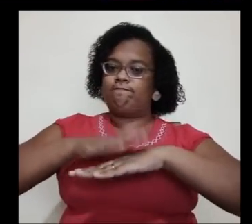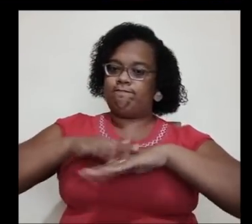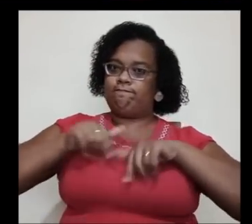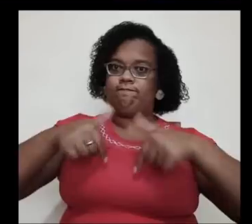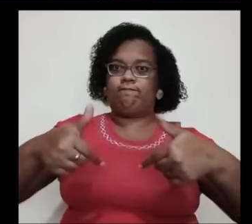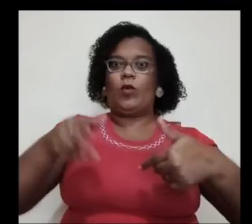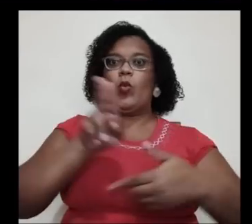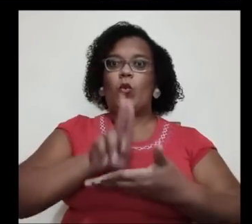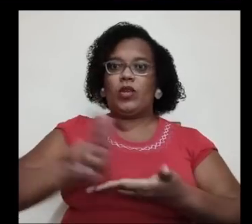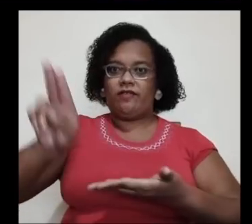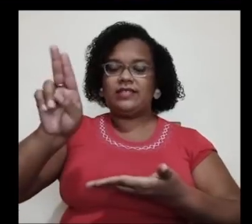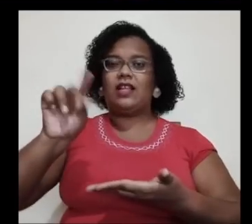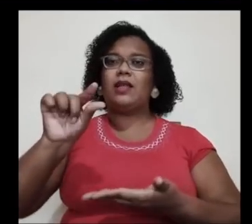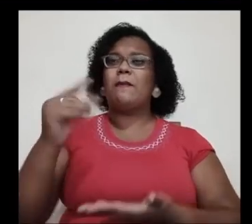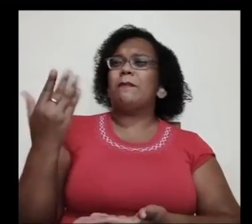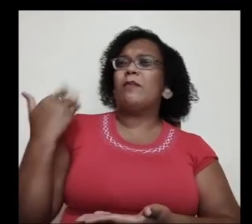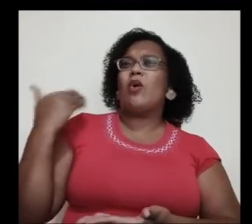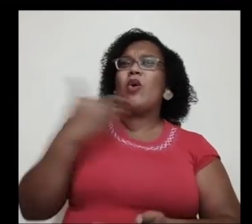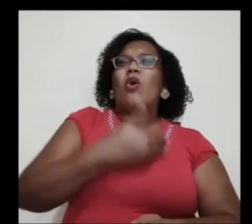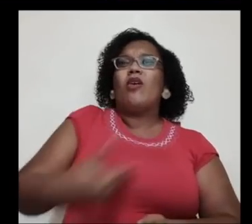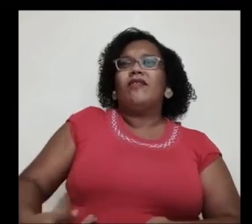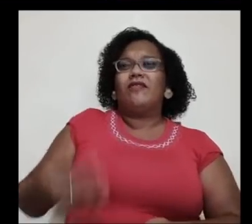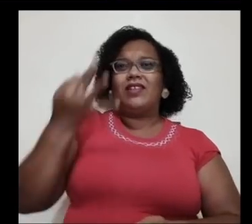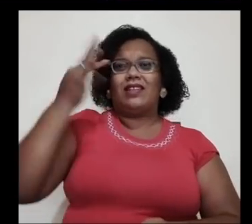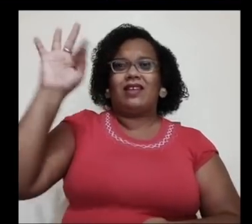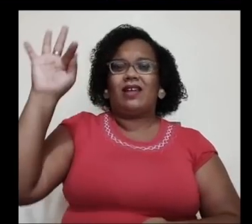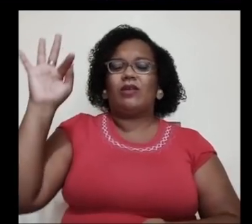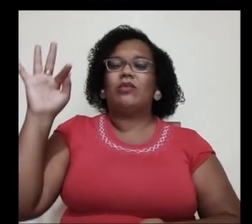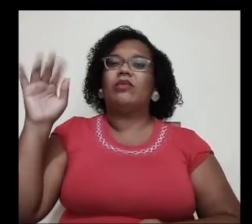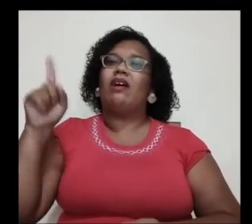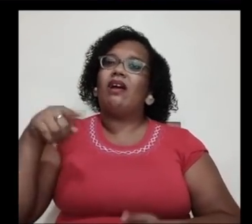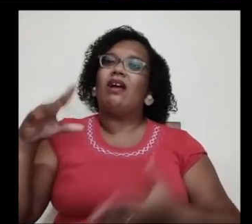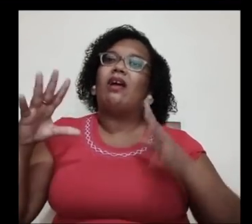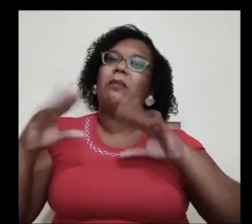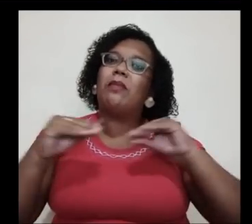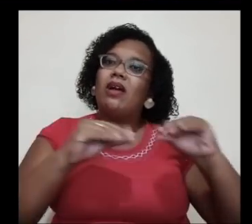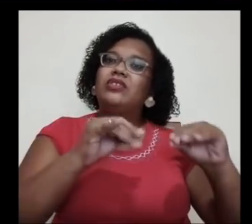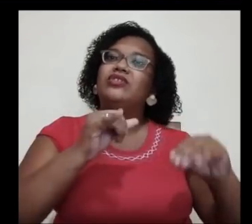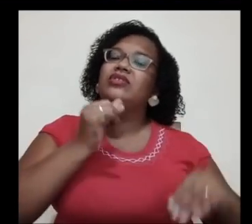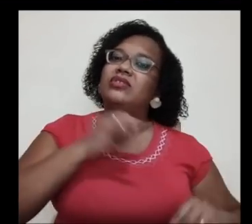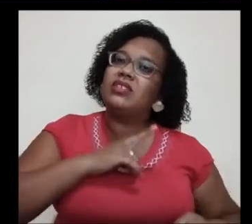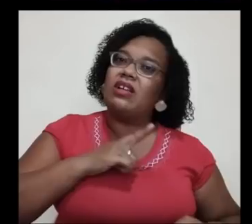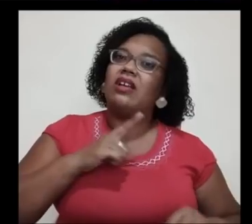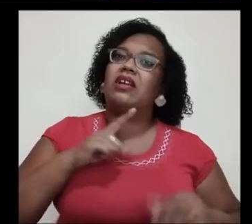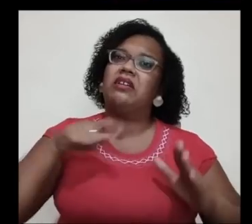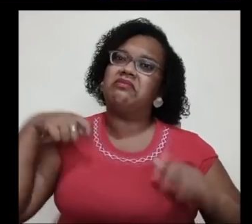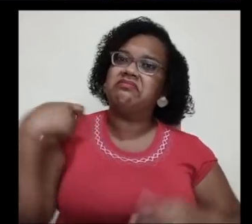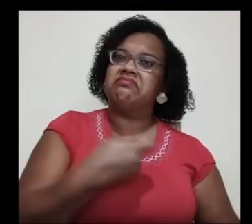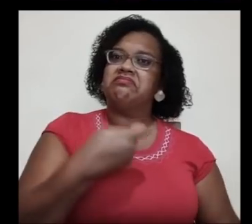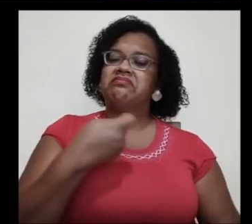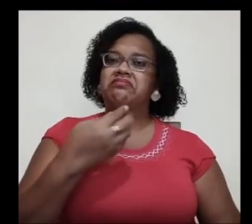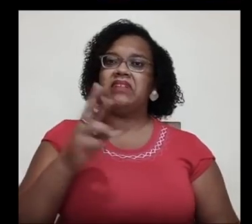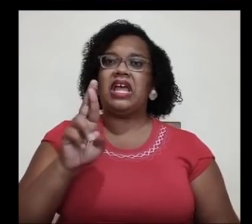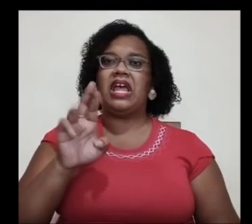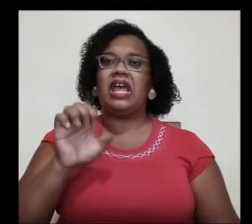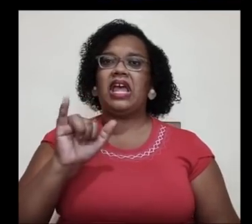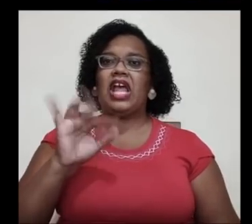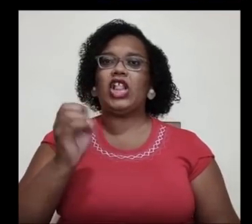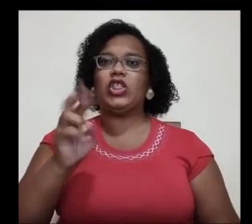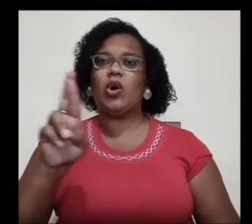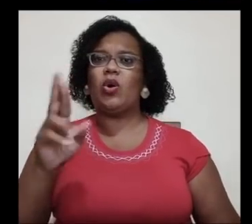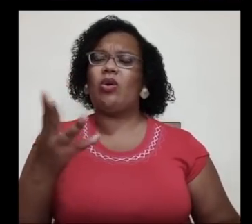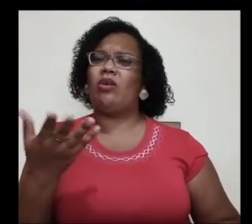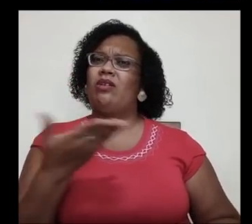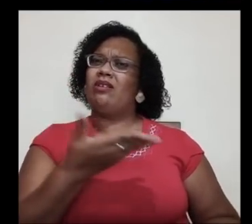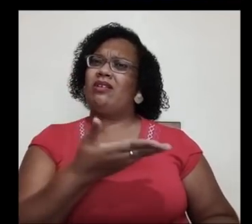universitária, que tem sido feito recentemente pelo governo federal, apontando, muitas vezes, indicando e nomeando reitores que